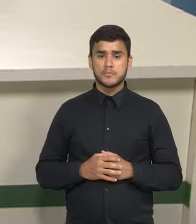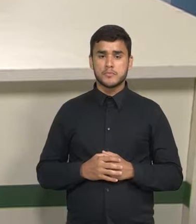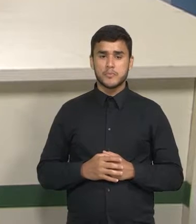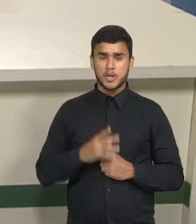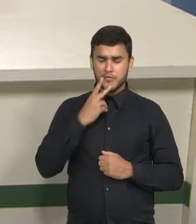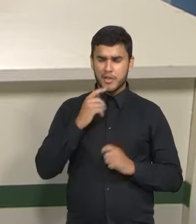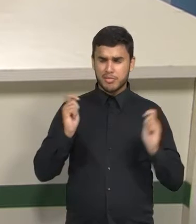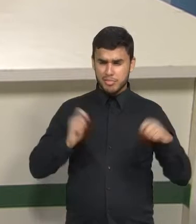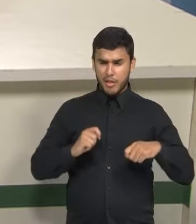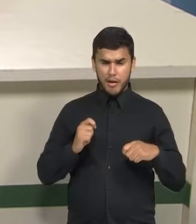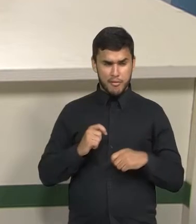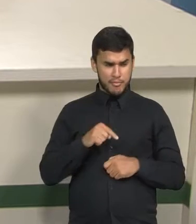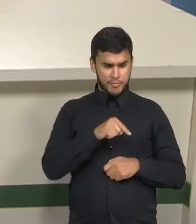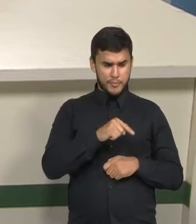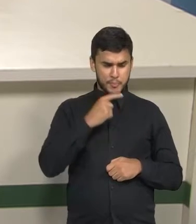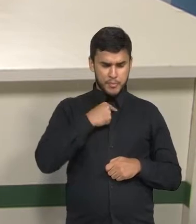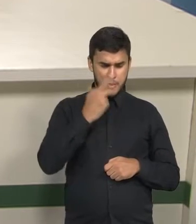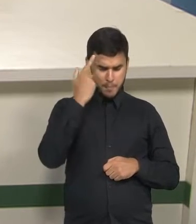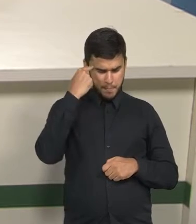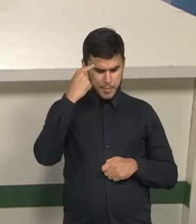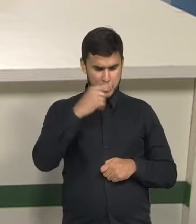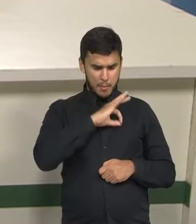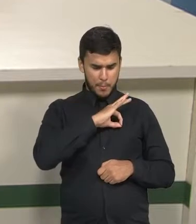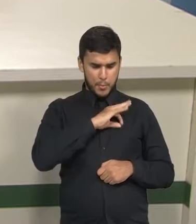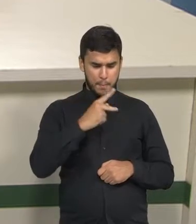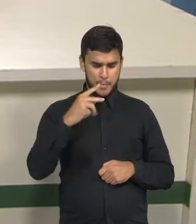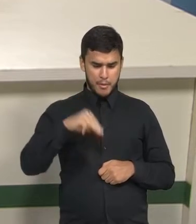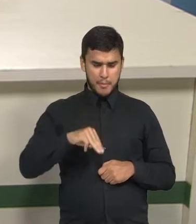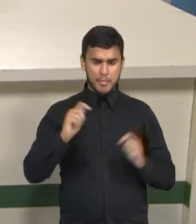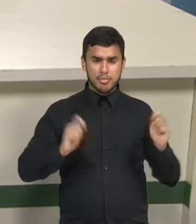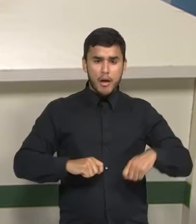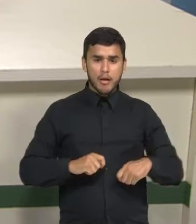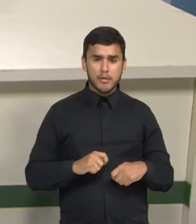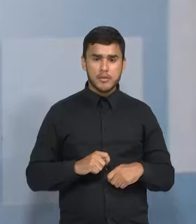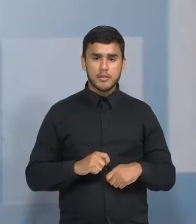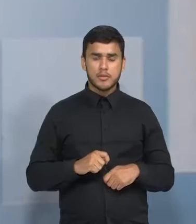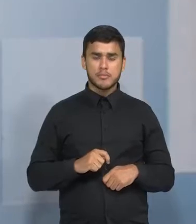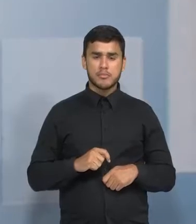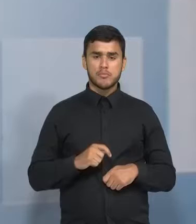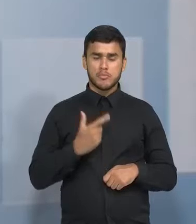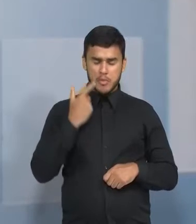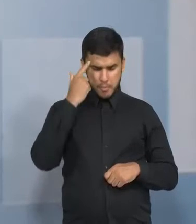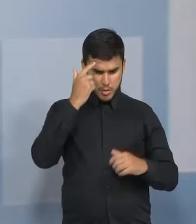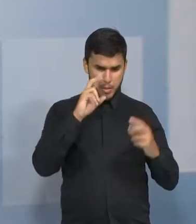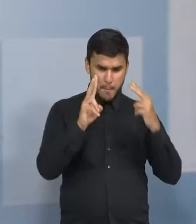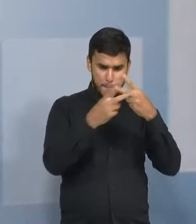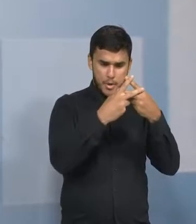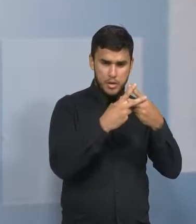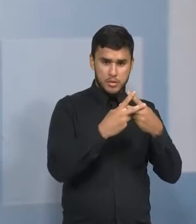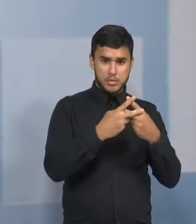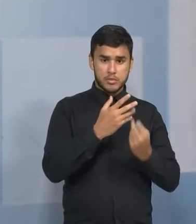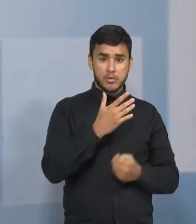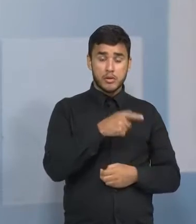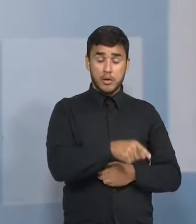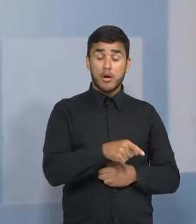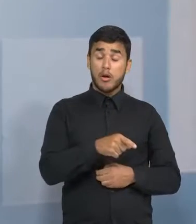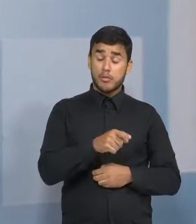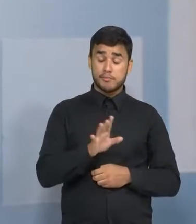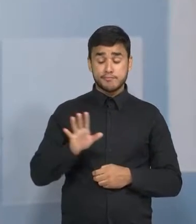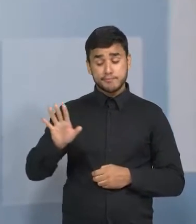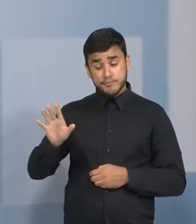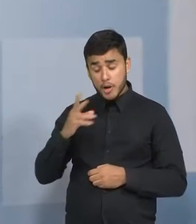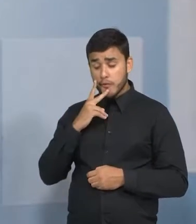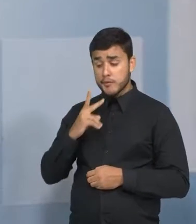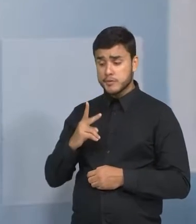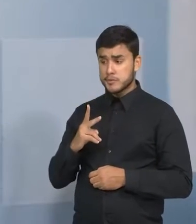se contrapor à reação a essa decisão? Não, porque é um mercado lucrativo. Quando você prende um chefe ou